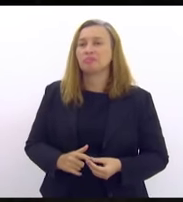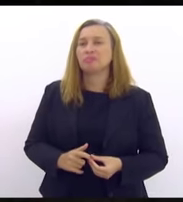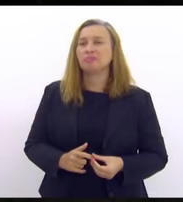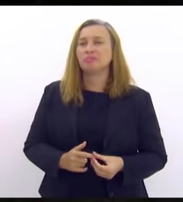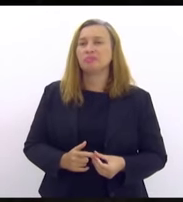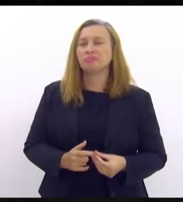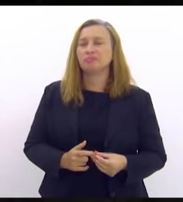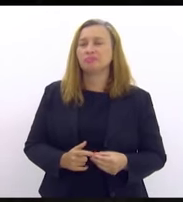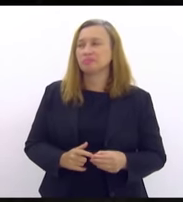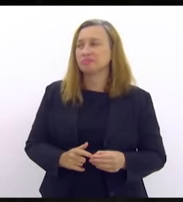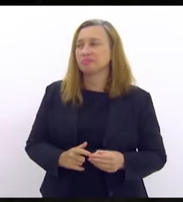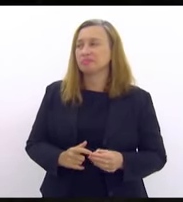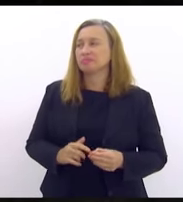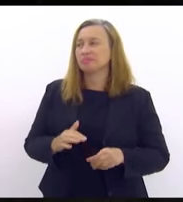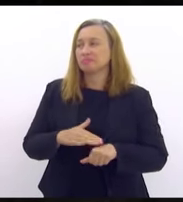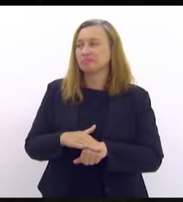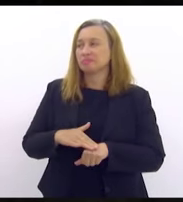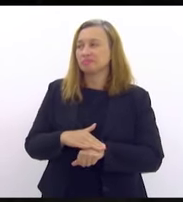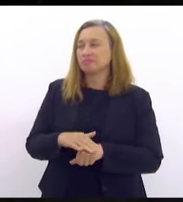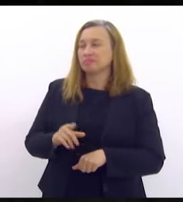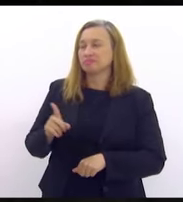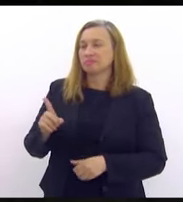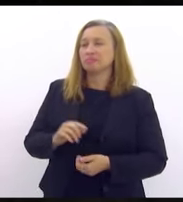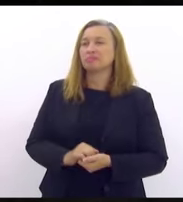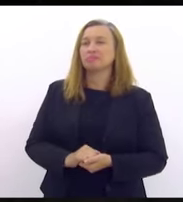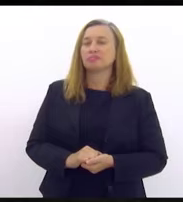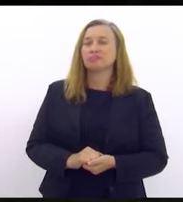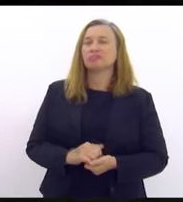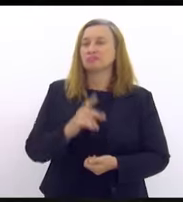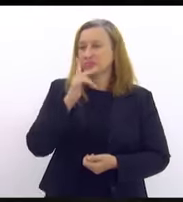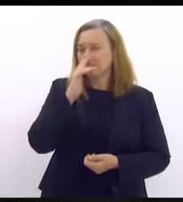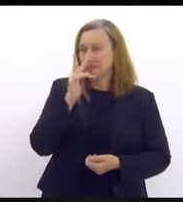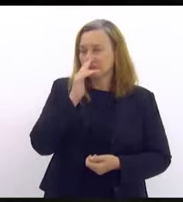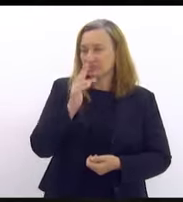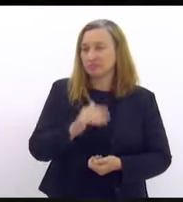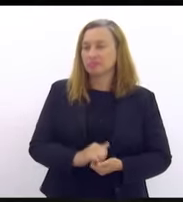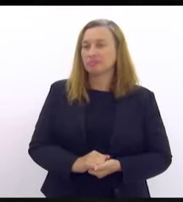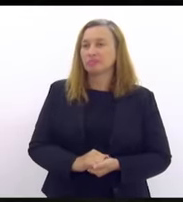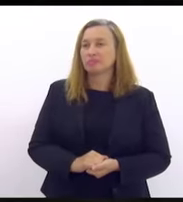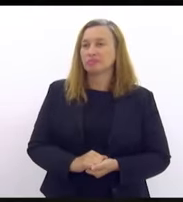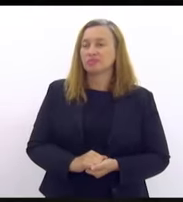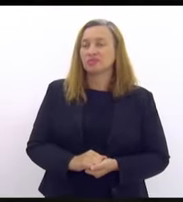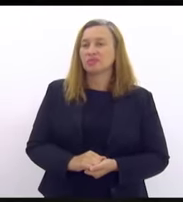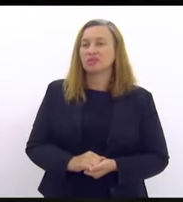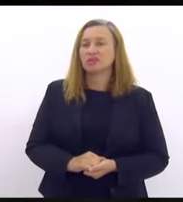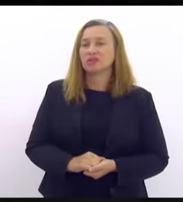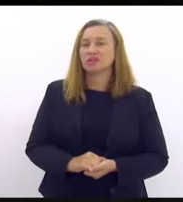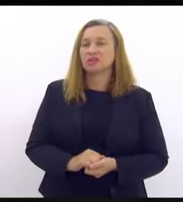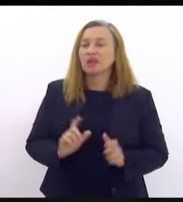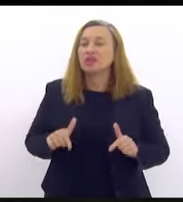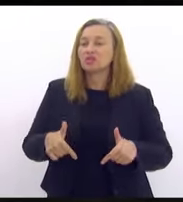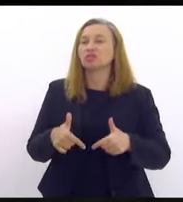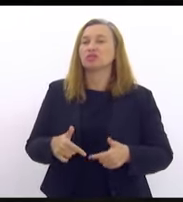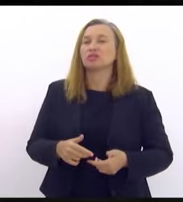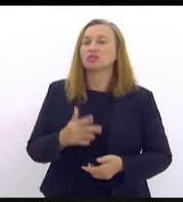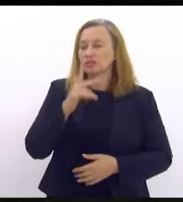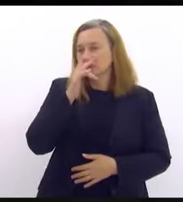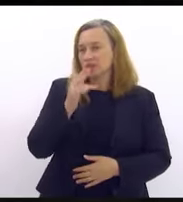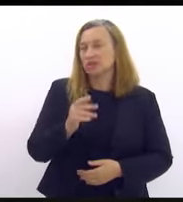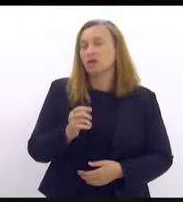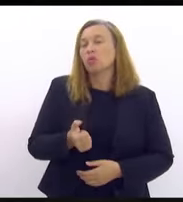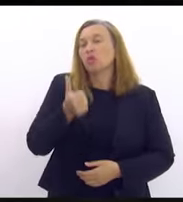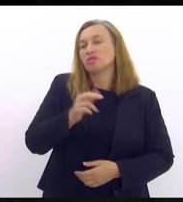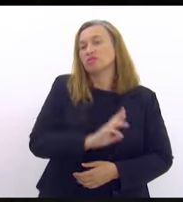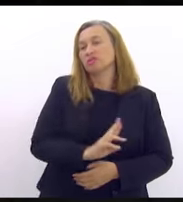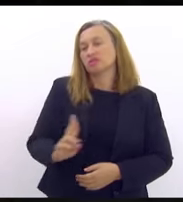conversando com com ele eh você parecia que ia saí dali e ia fazer alguma coisa né ser quase que religiosa né